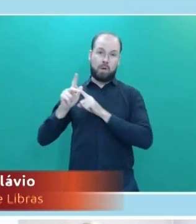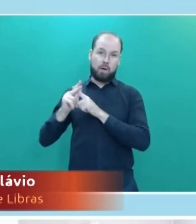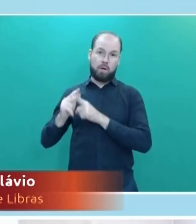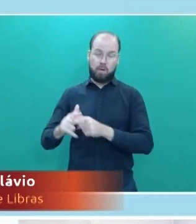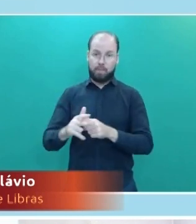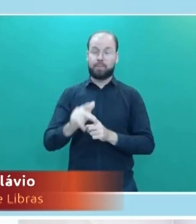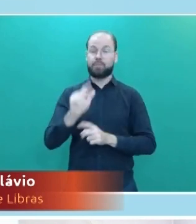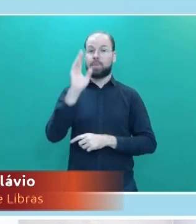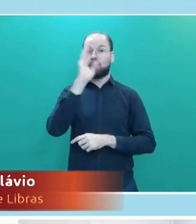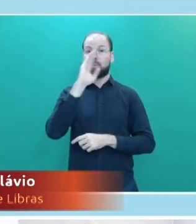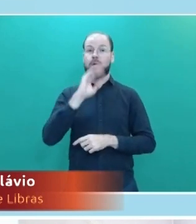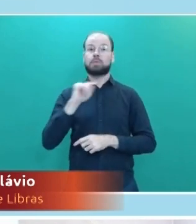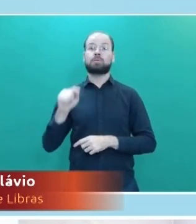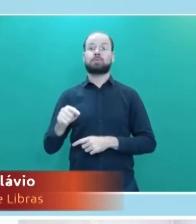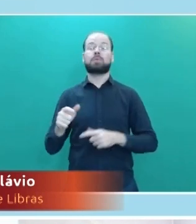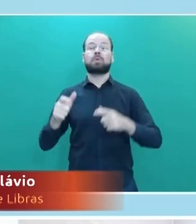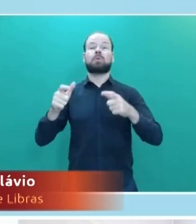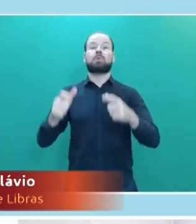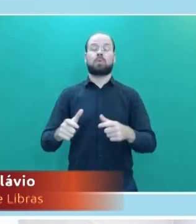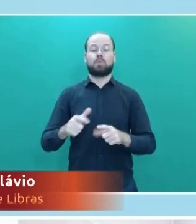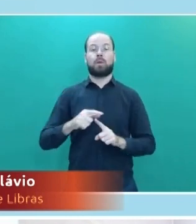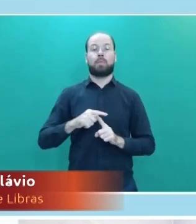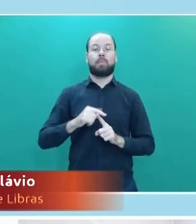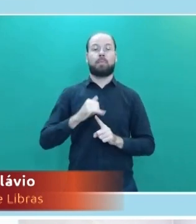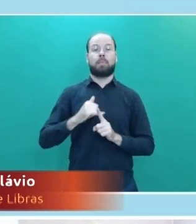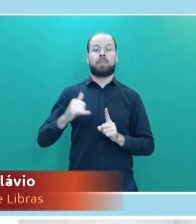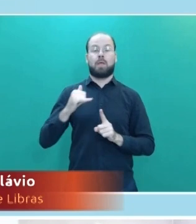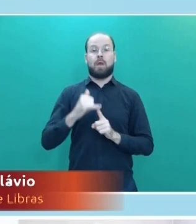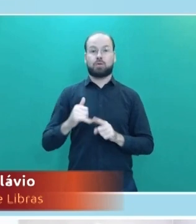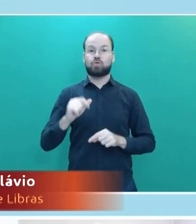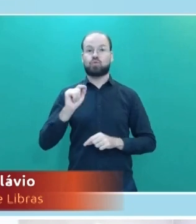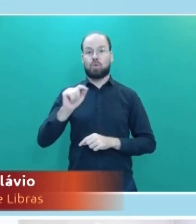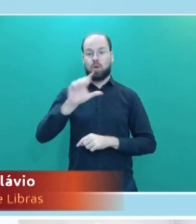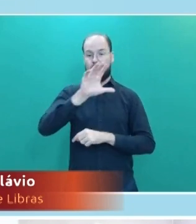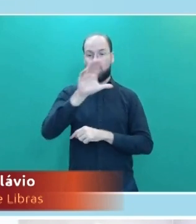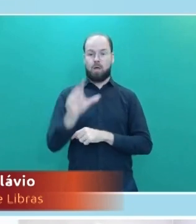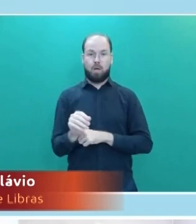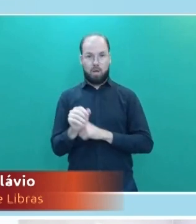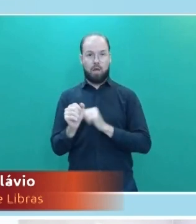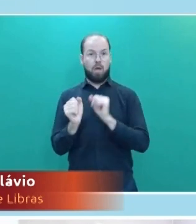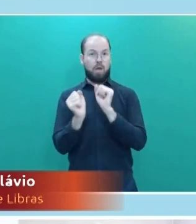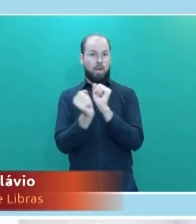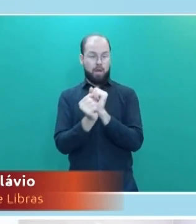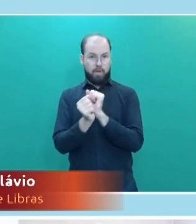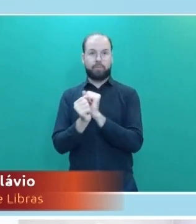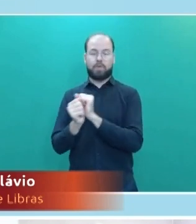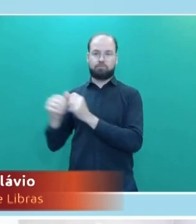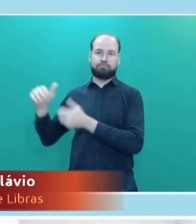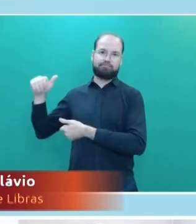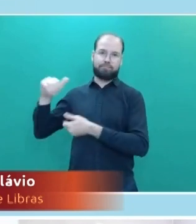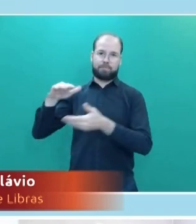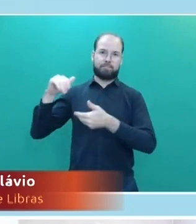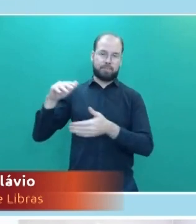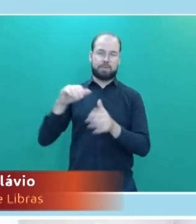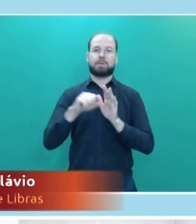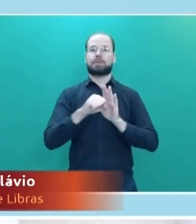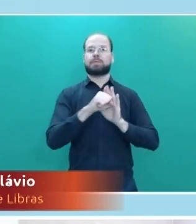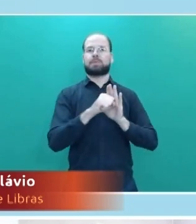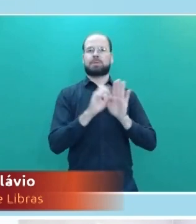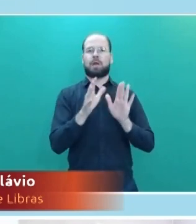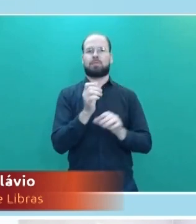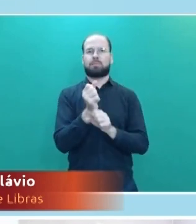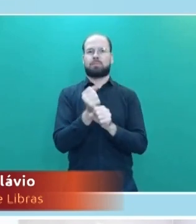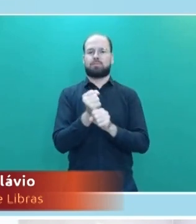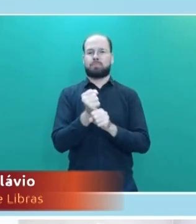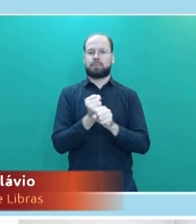destinatário da metade dos africanos traficados durante os séculos do tráfico negreiro. A